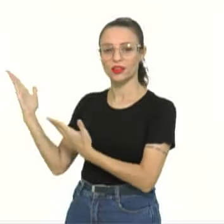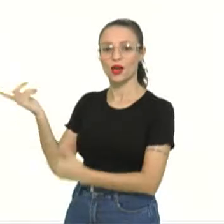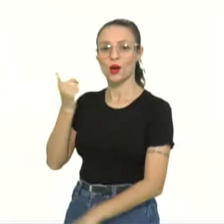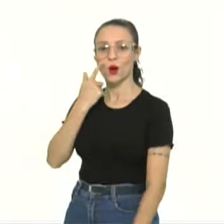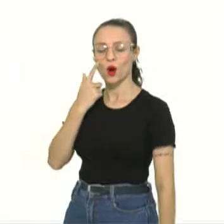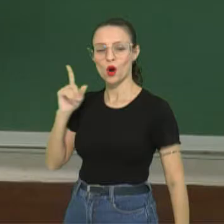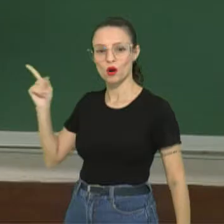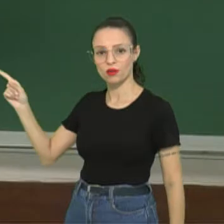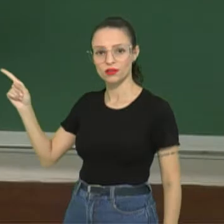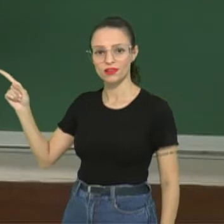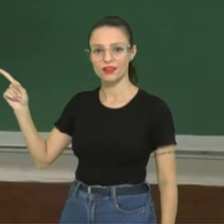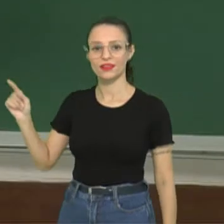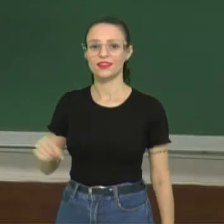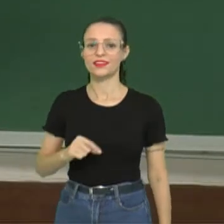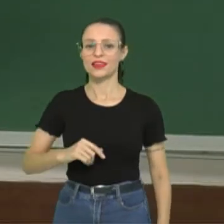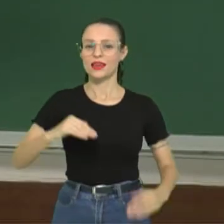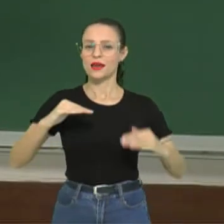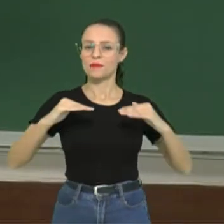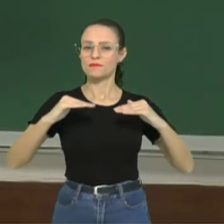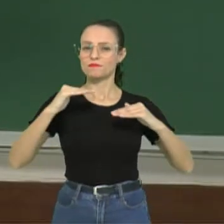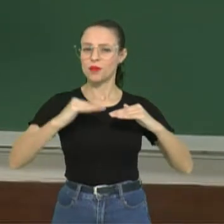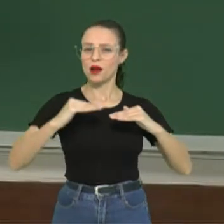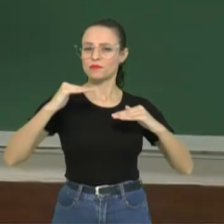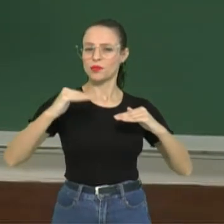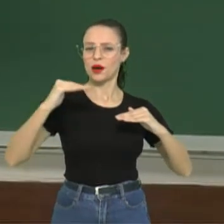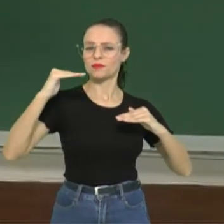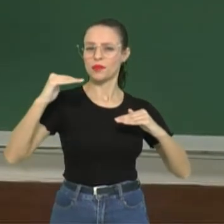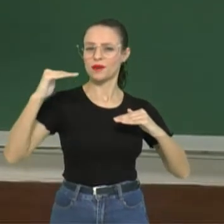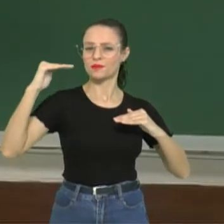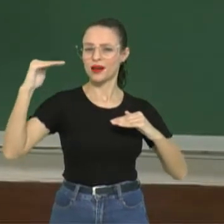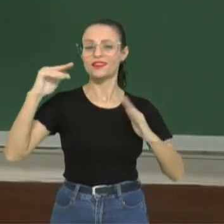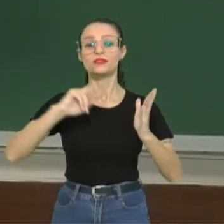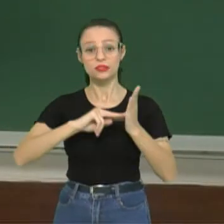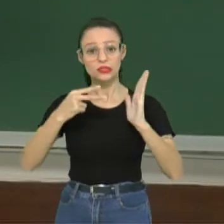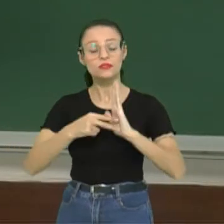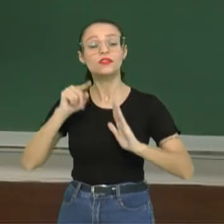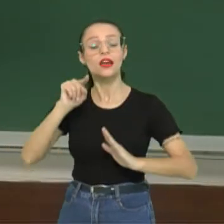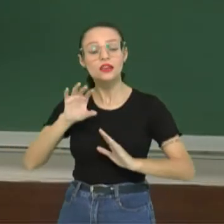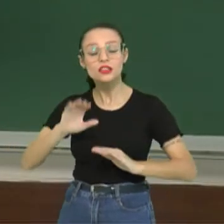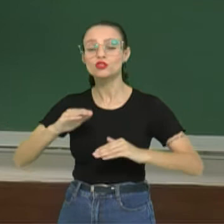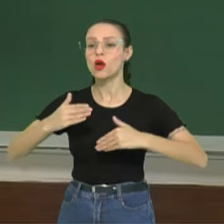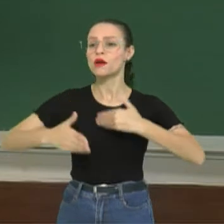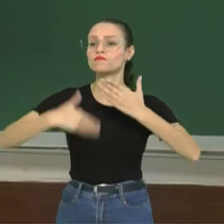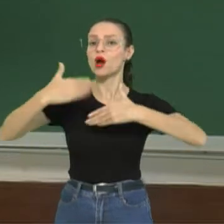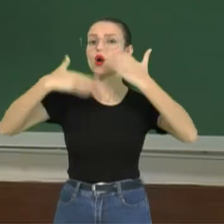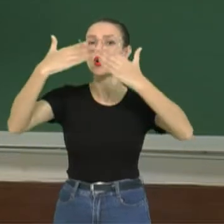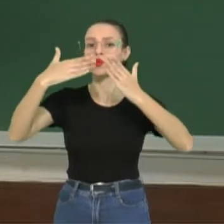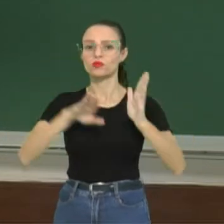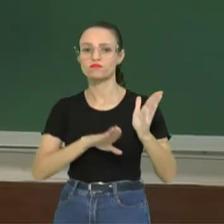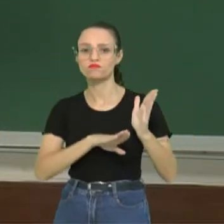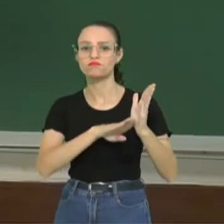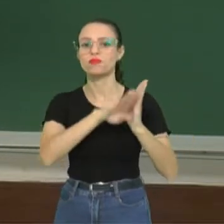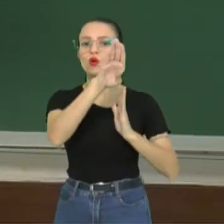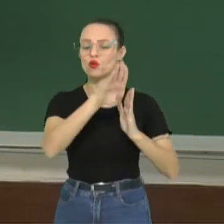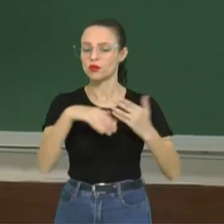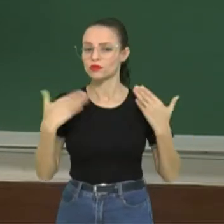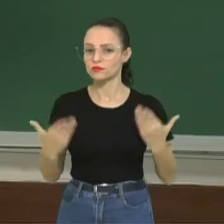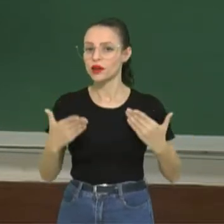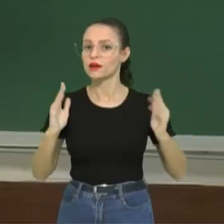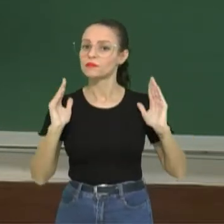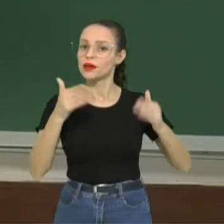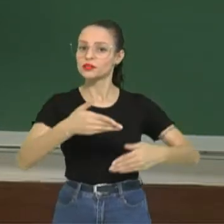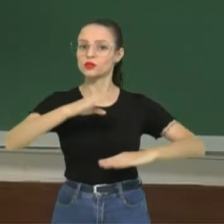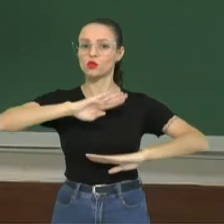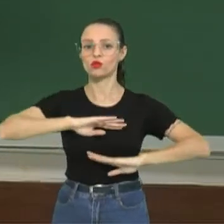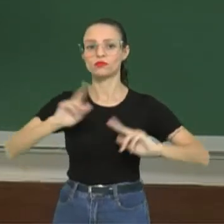à toa tá então as escadinhas aí representam justamente essa ascensão esse Progresso e para a